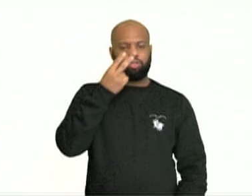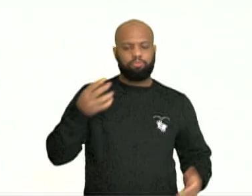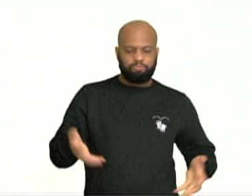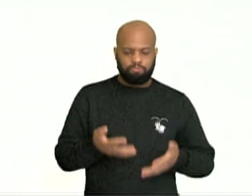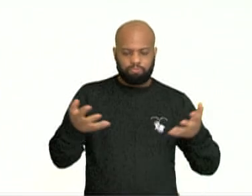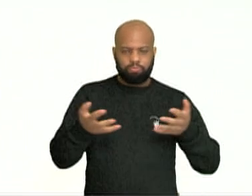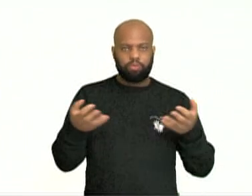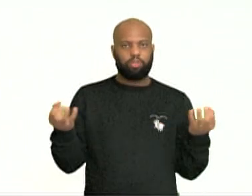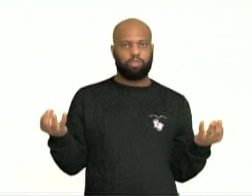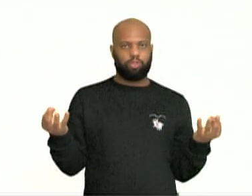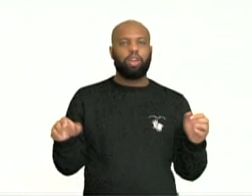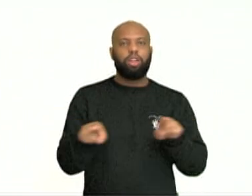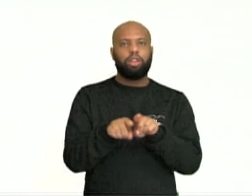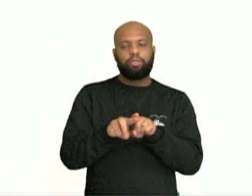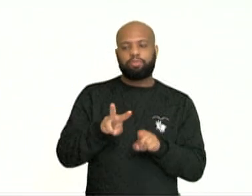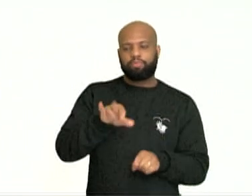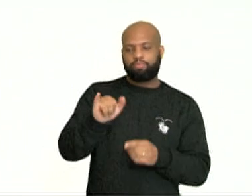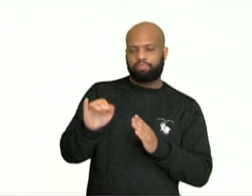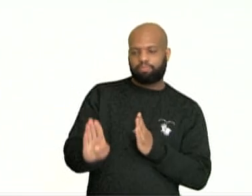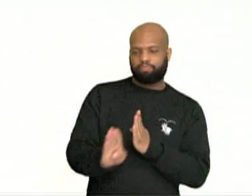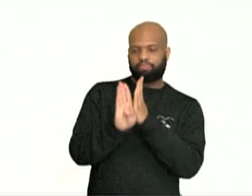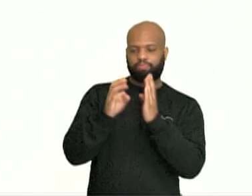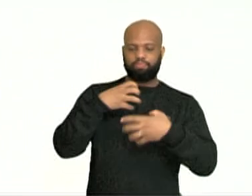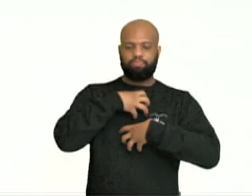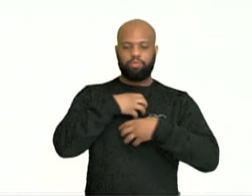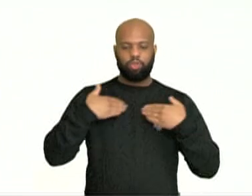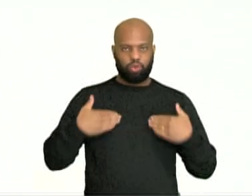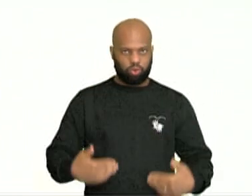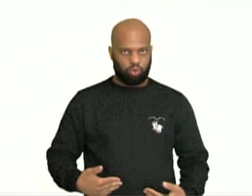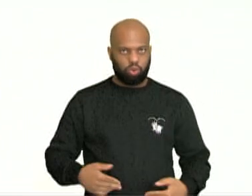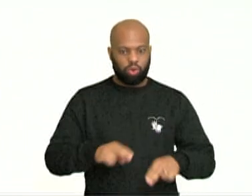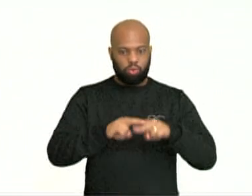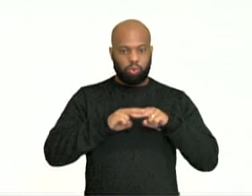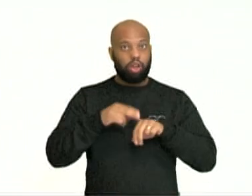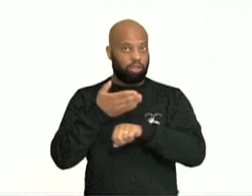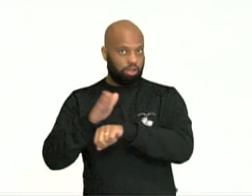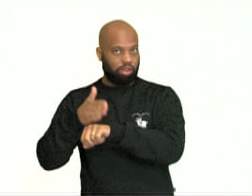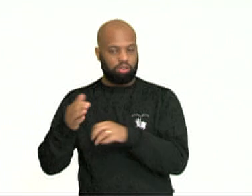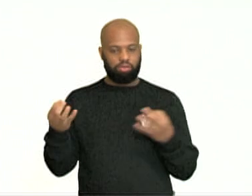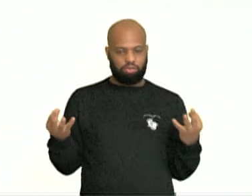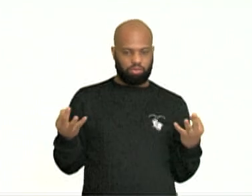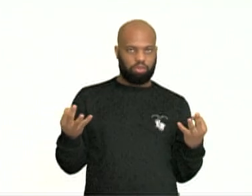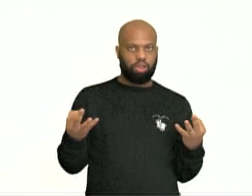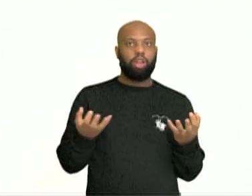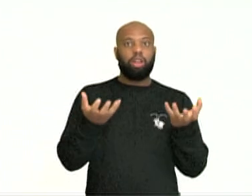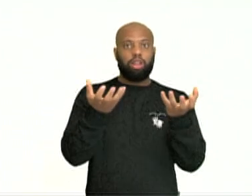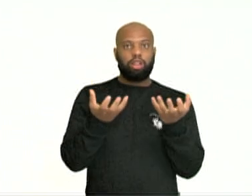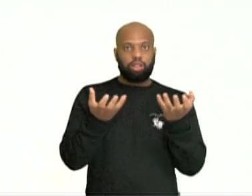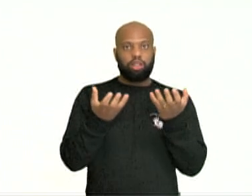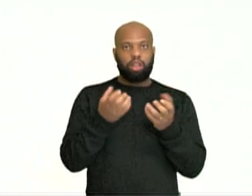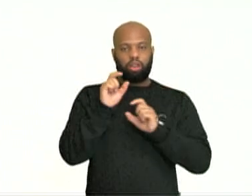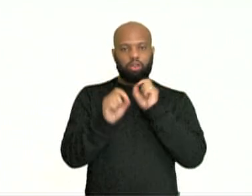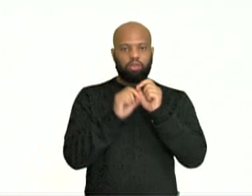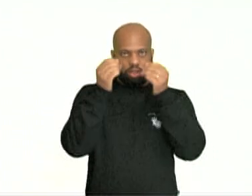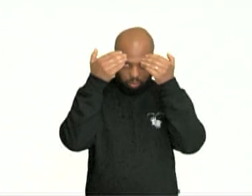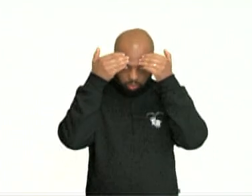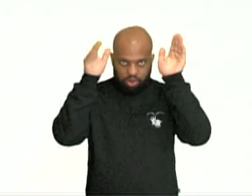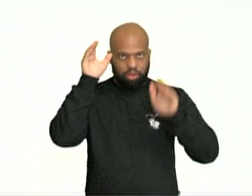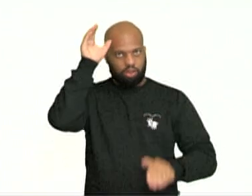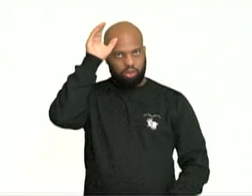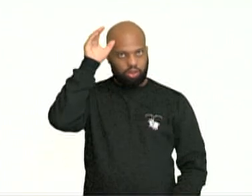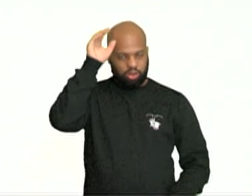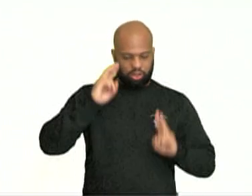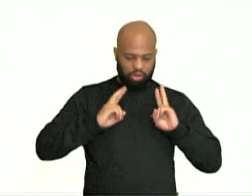yoga, identificar sensações corporais provocadas pela sua prática, visando a ampliação da sua consciência